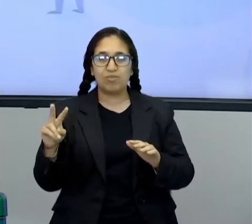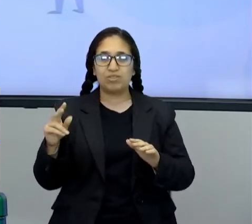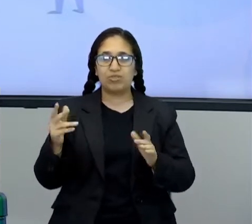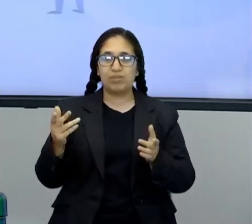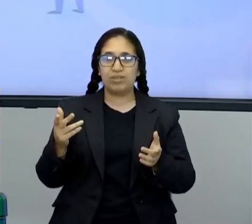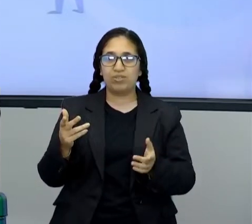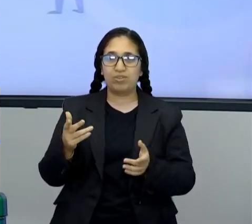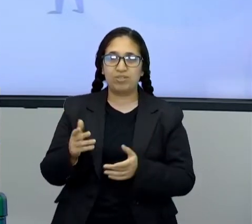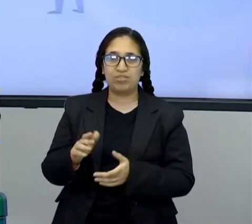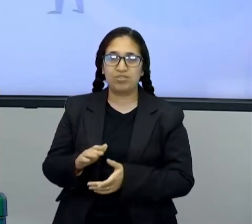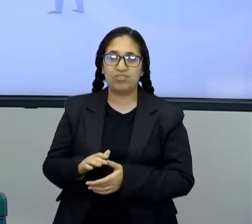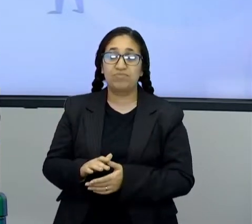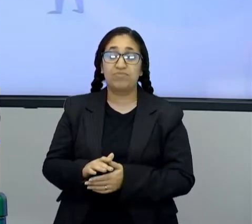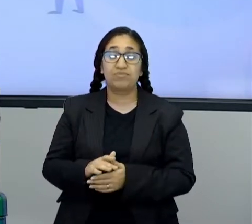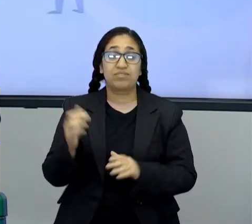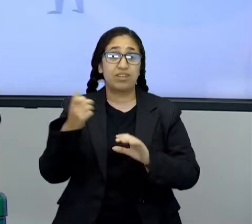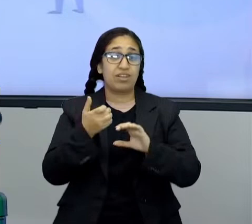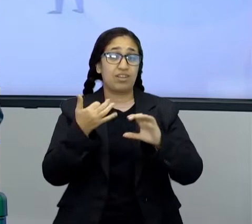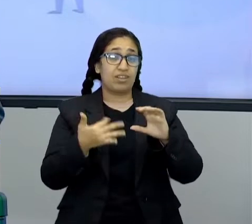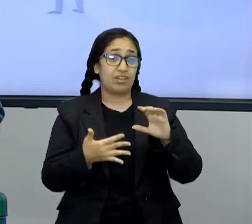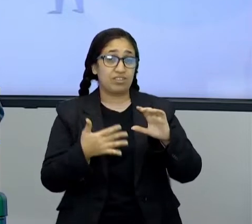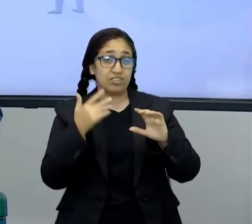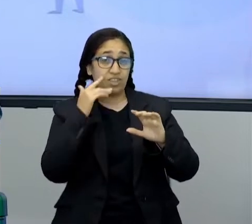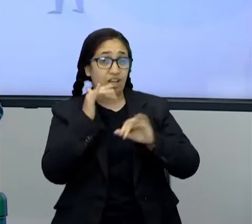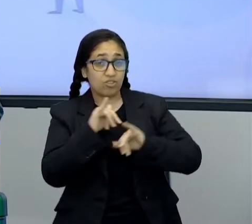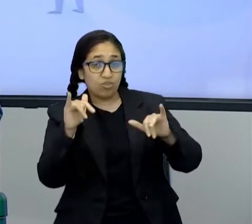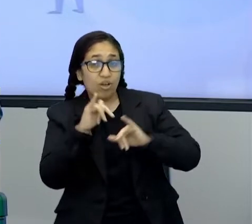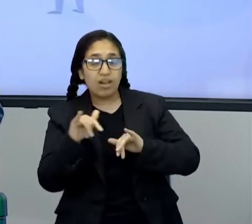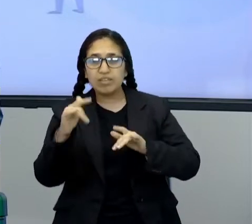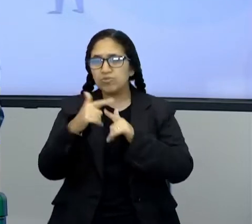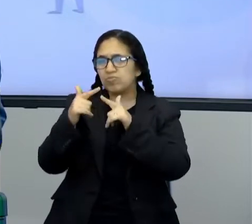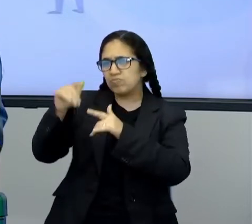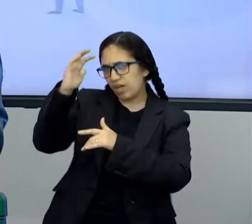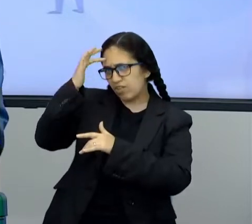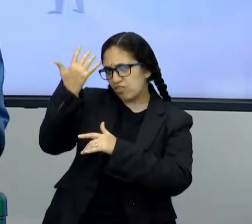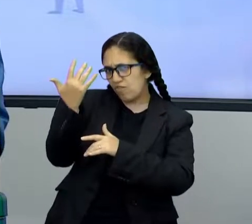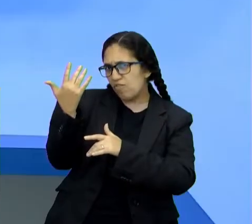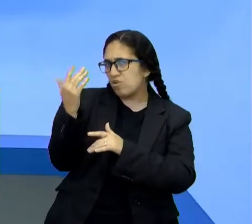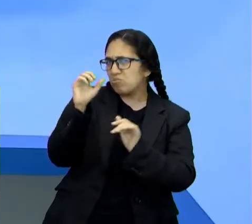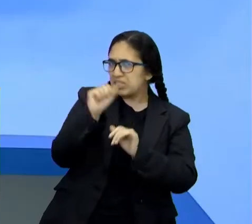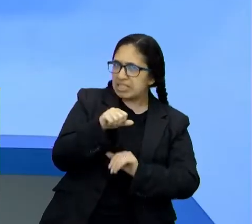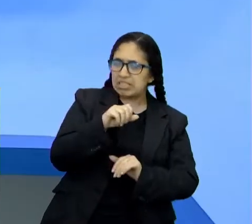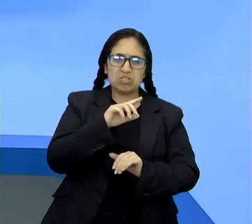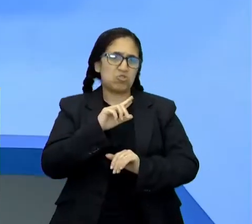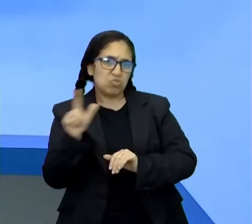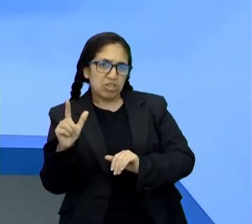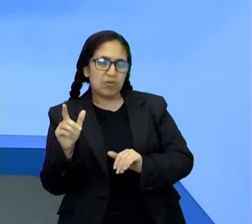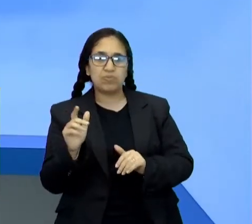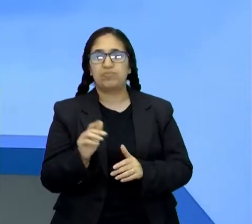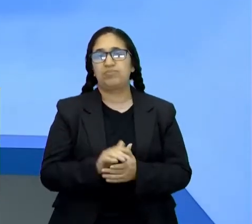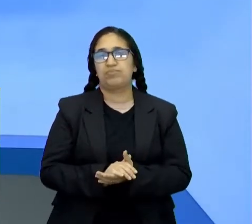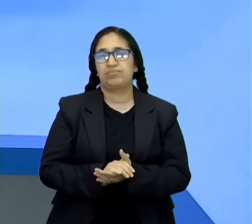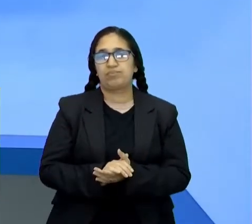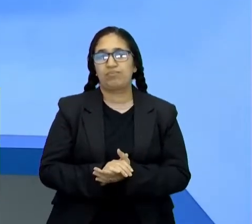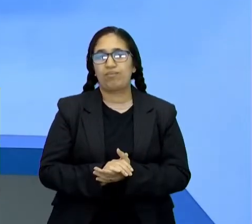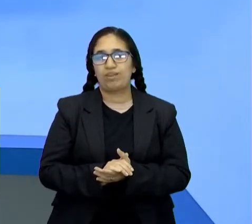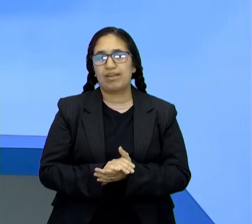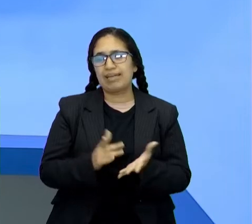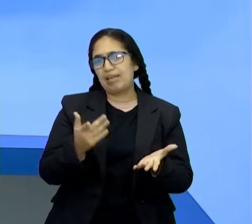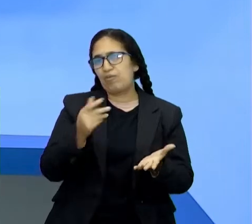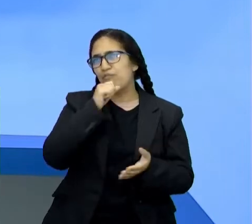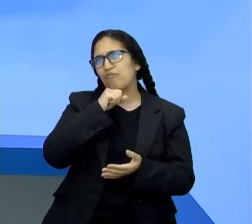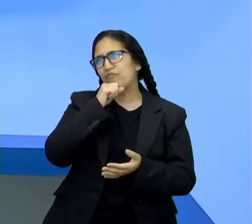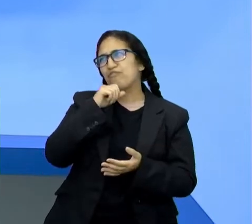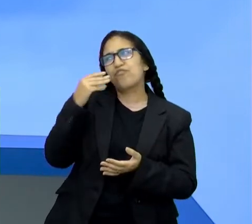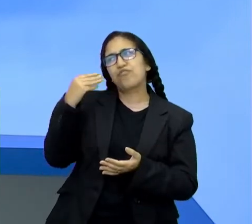acha que tem essa característica de jornalismo de soluções ou não? Deixa eu falar uma coisa. Eu não sou tão